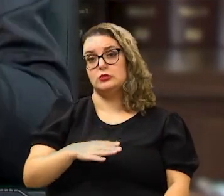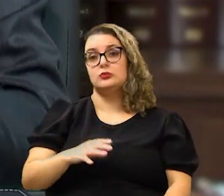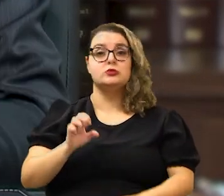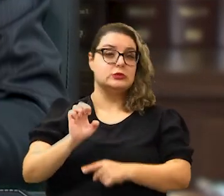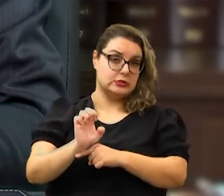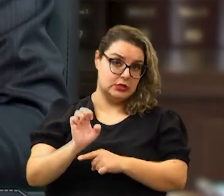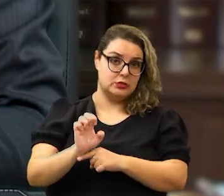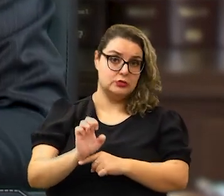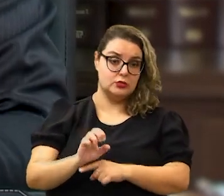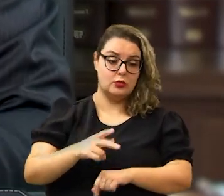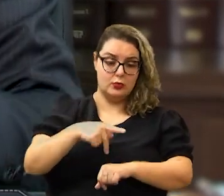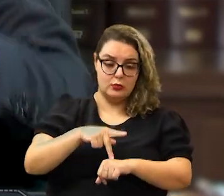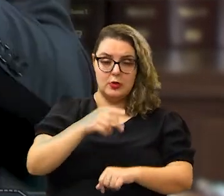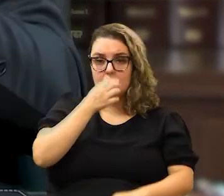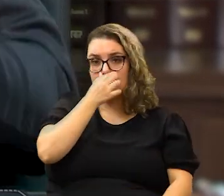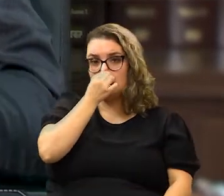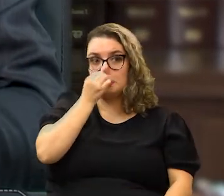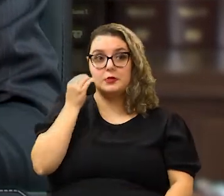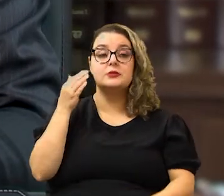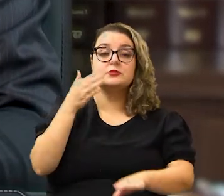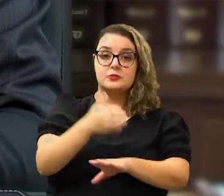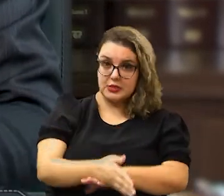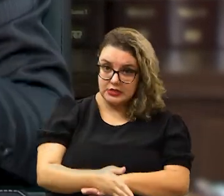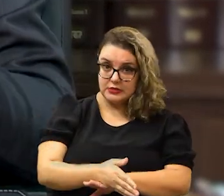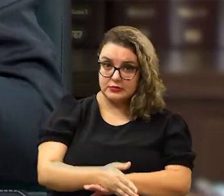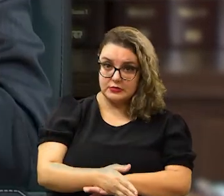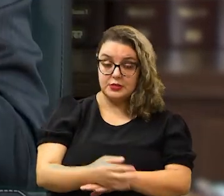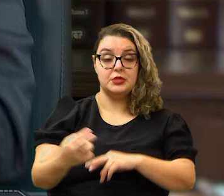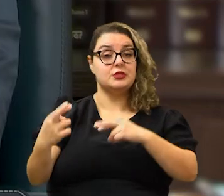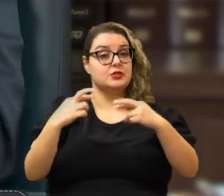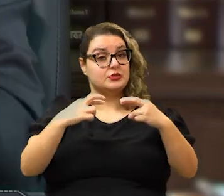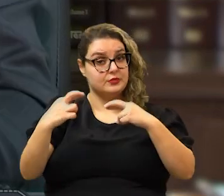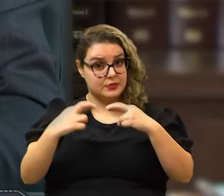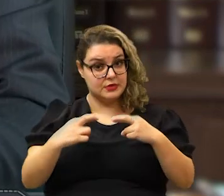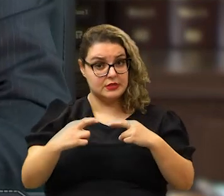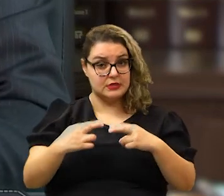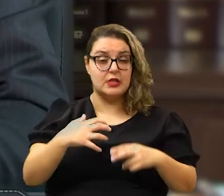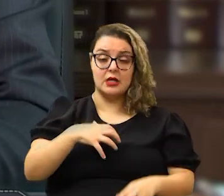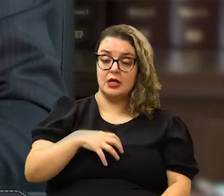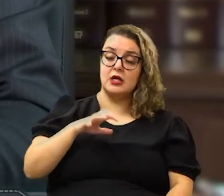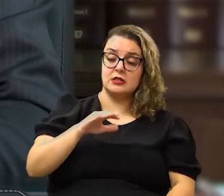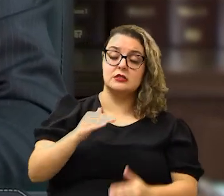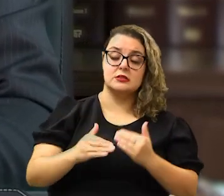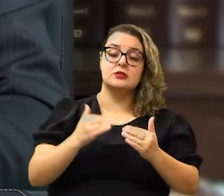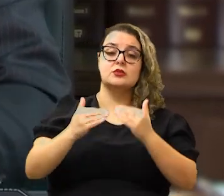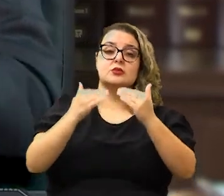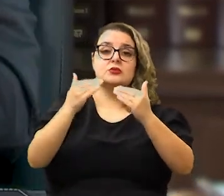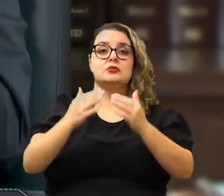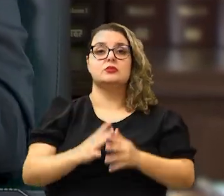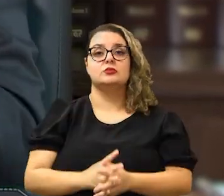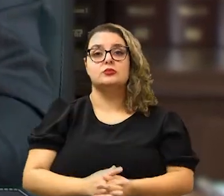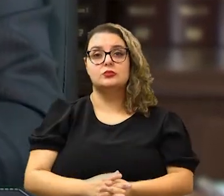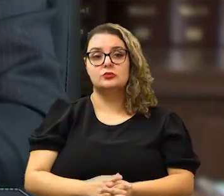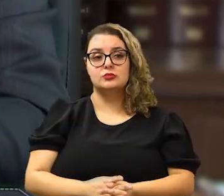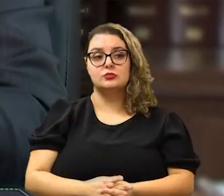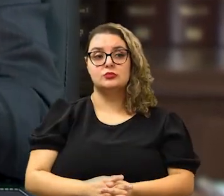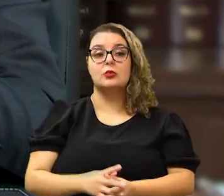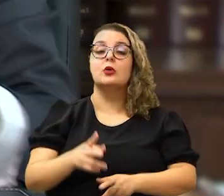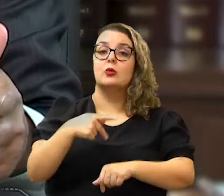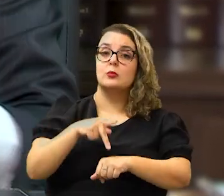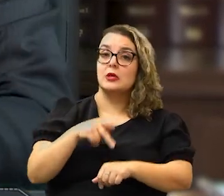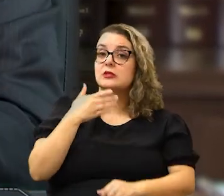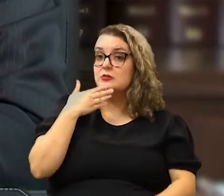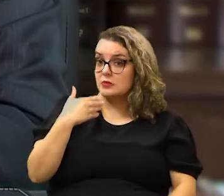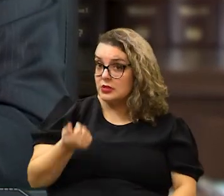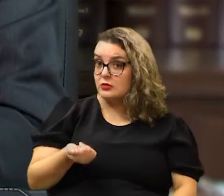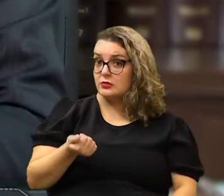país, de participar, de fiscalizar. É assim que construímos um país melhor e